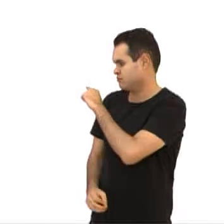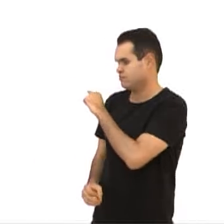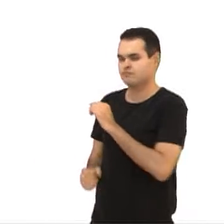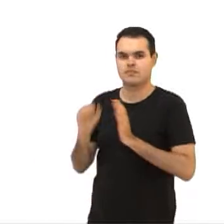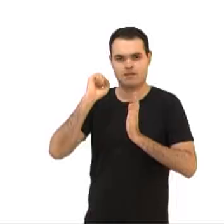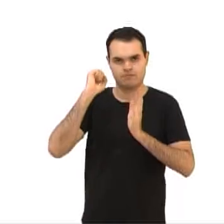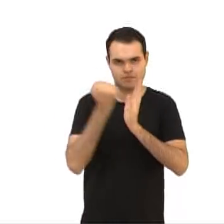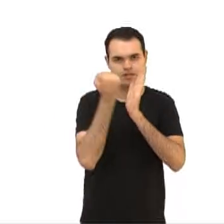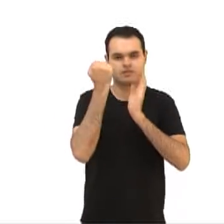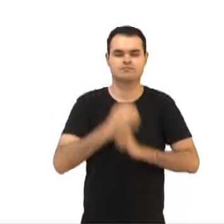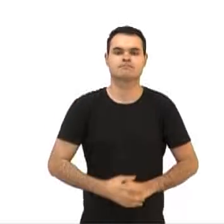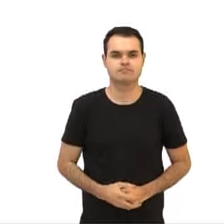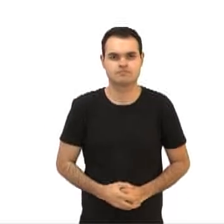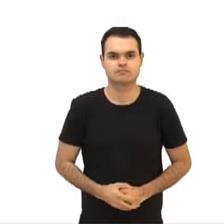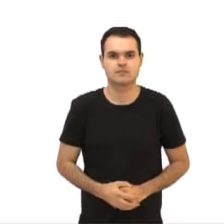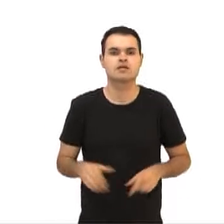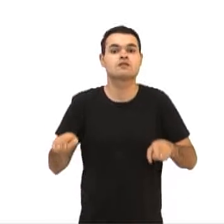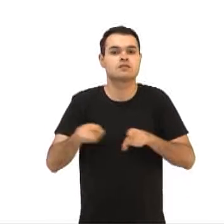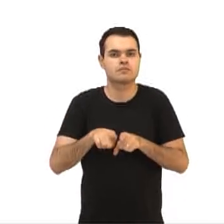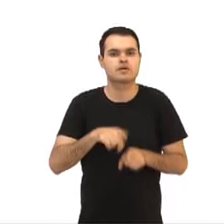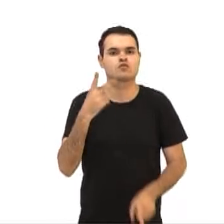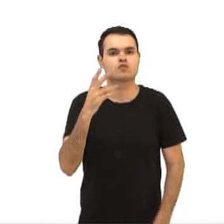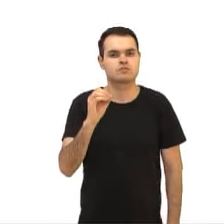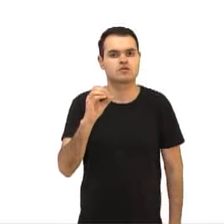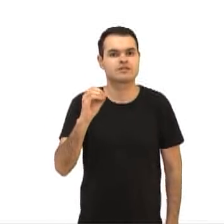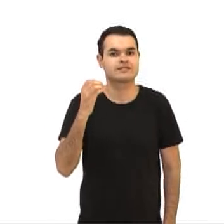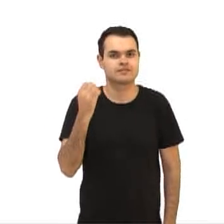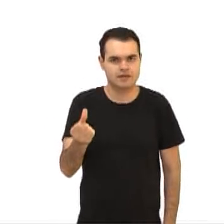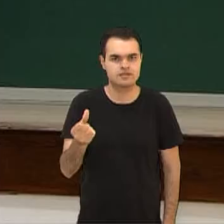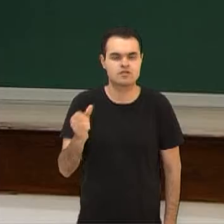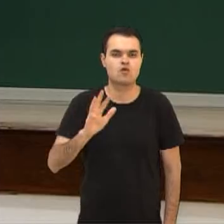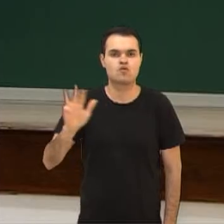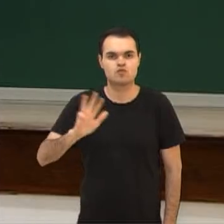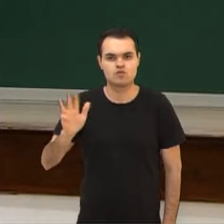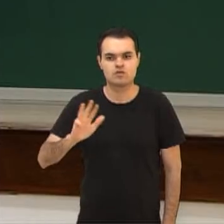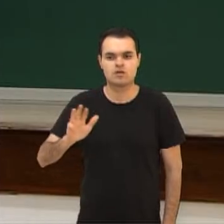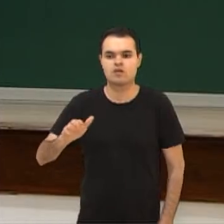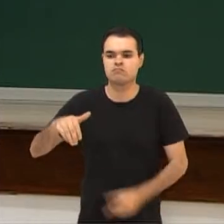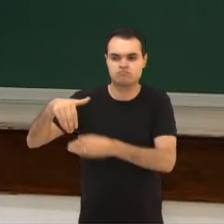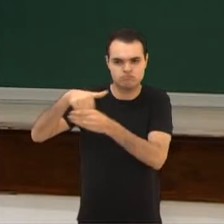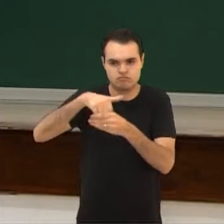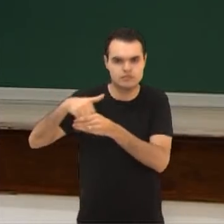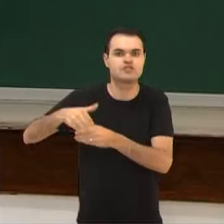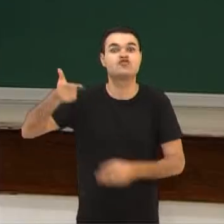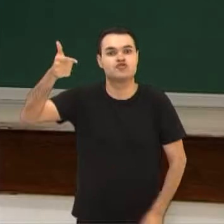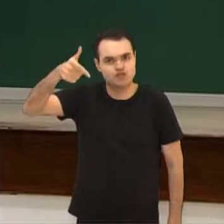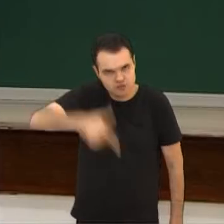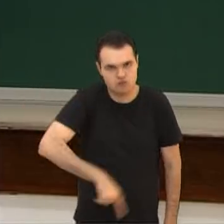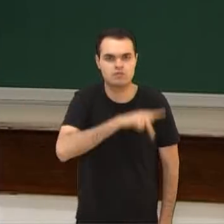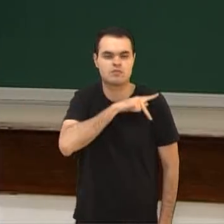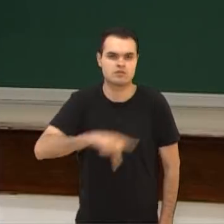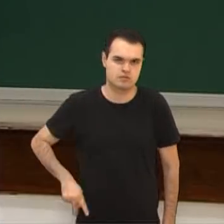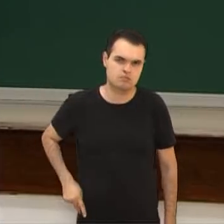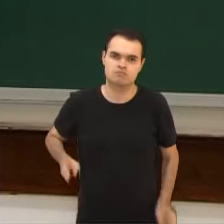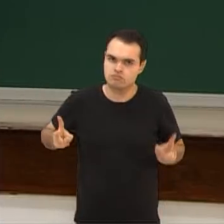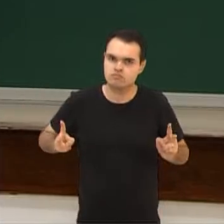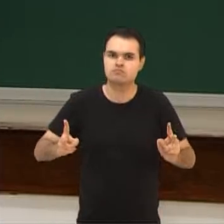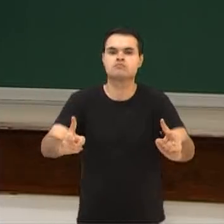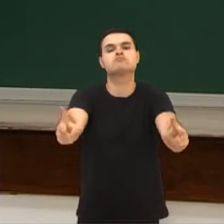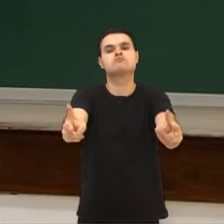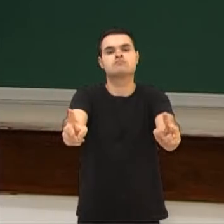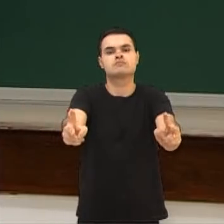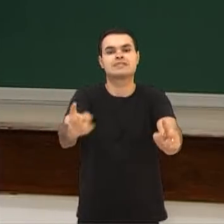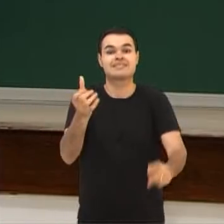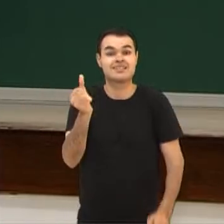em 2006 o Lula foi reeleito presidente do Brasil com cerca